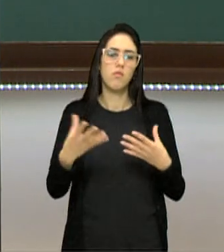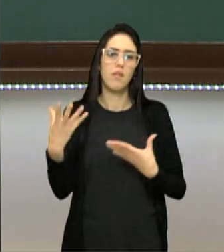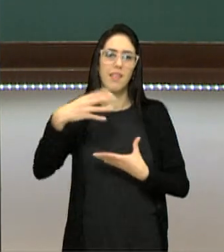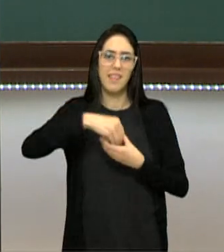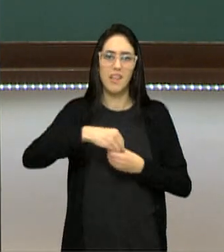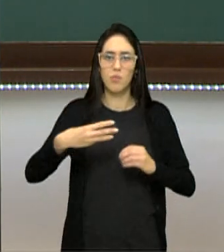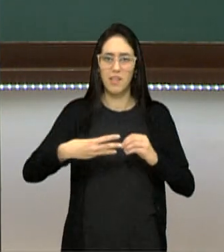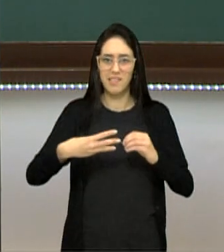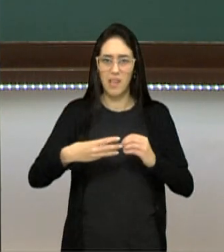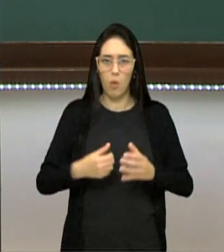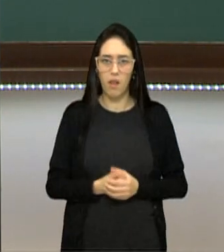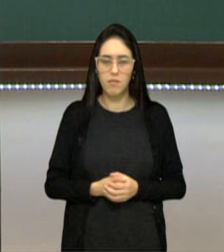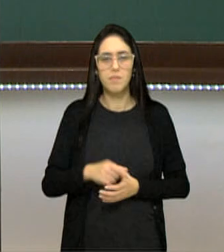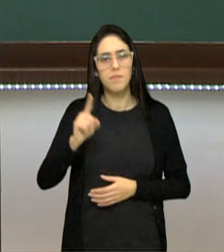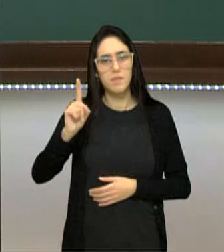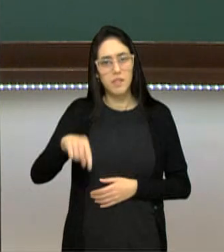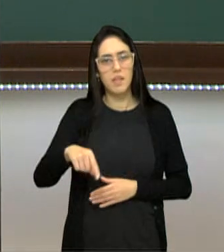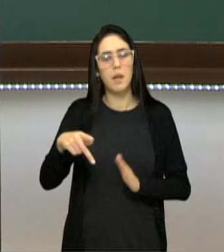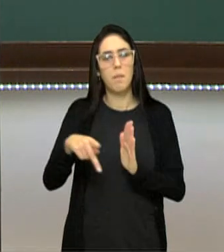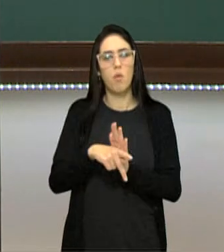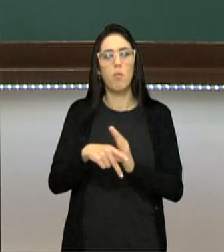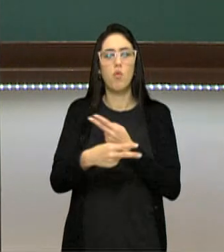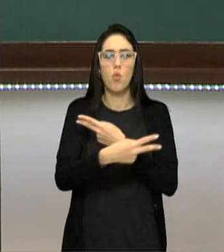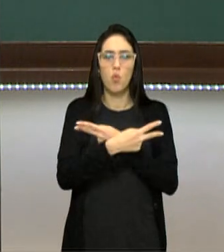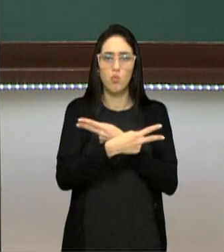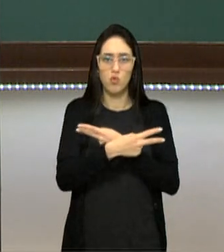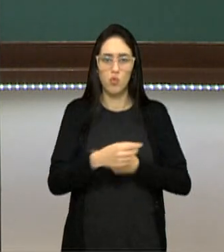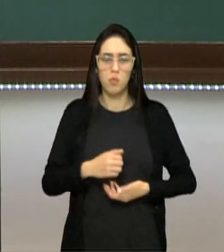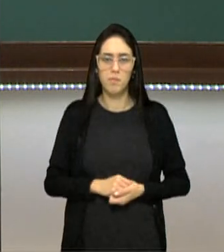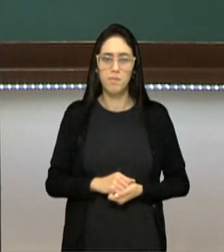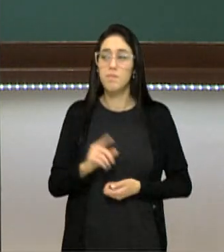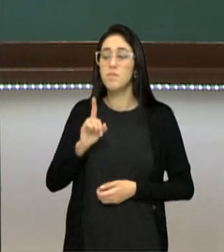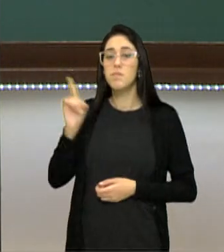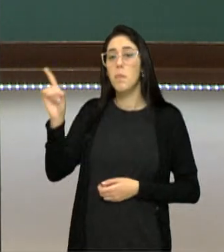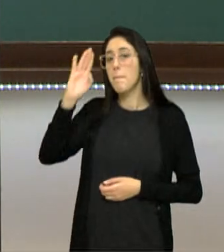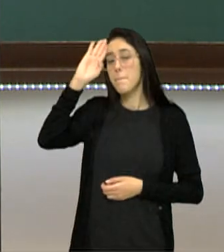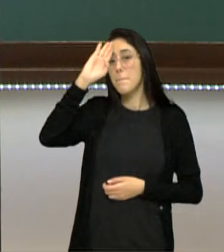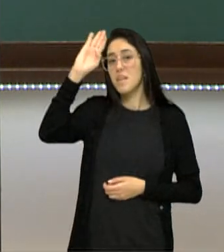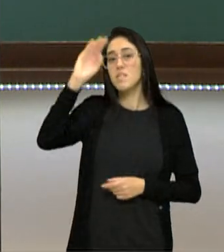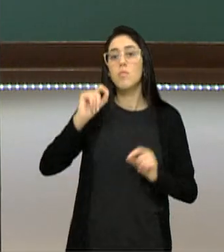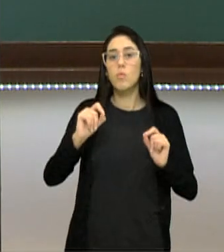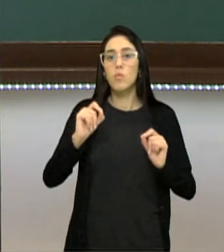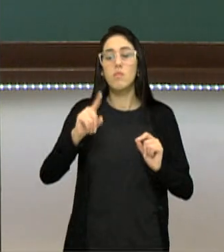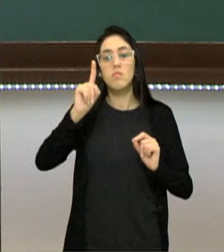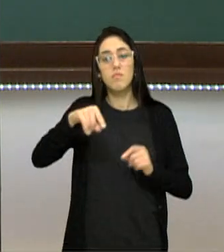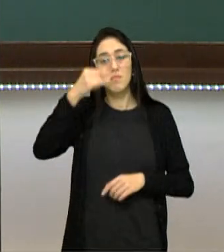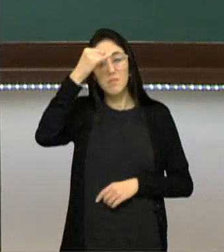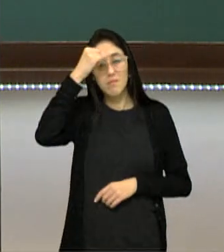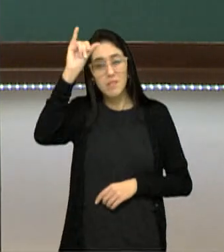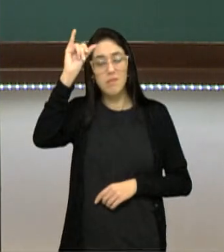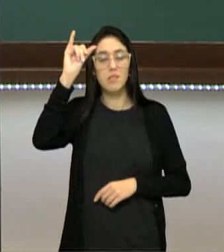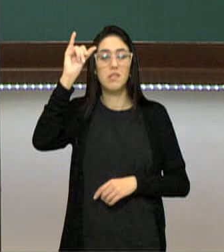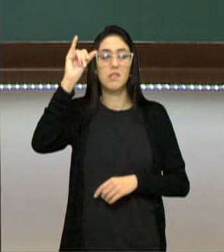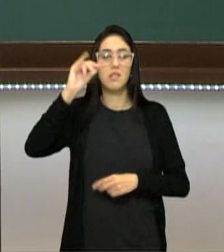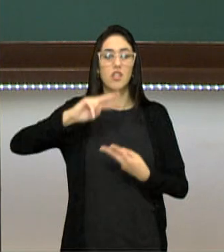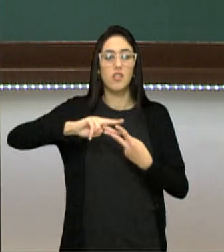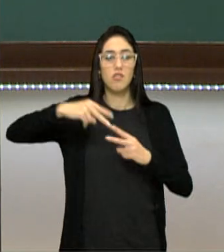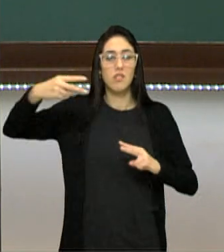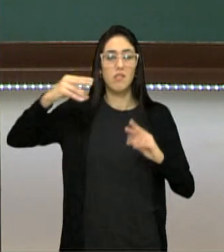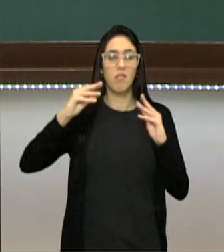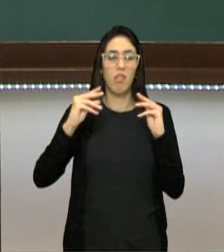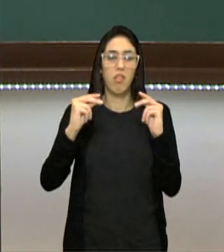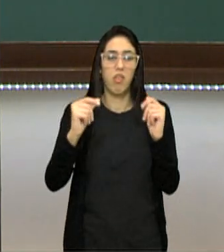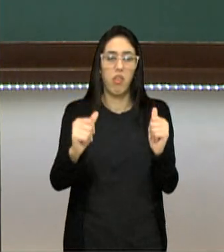da célula, que formam as extremidades dos cromossomos. Sua principal função é impedir o desgaste do material genético e manter